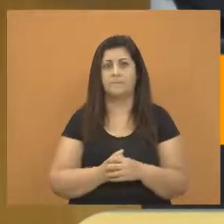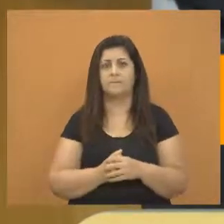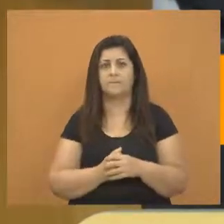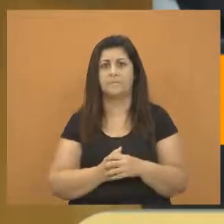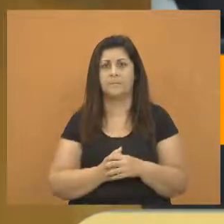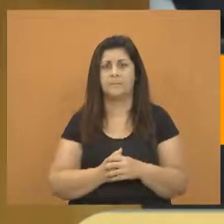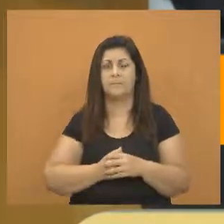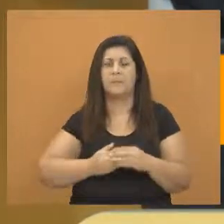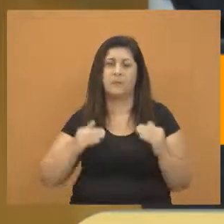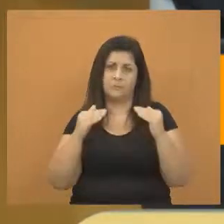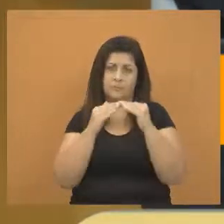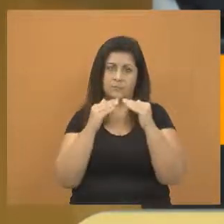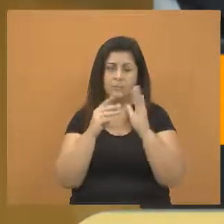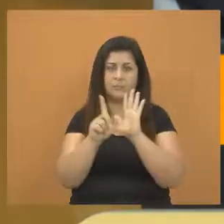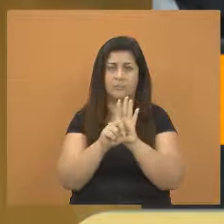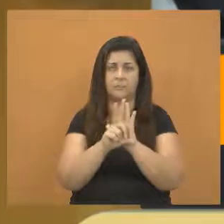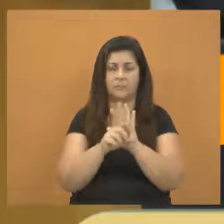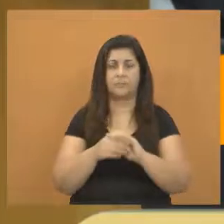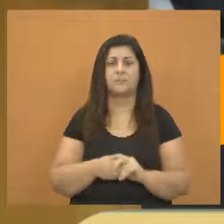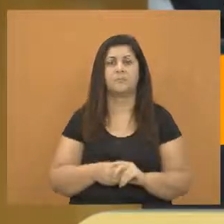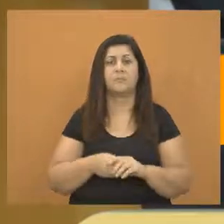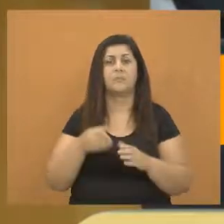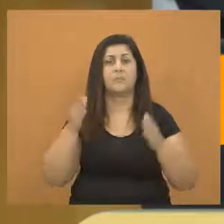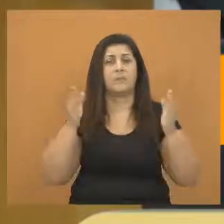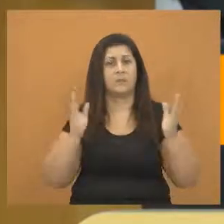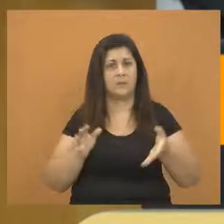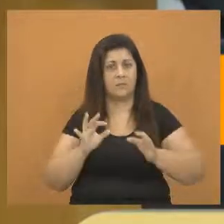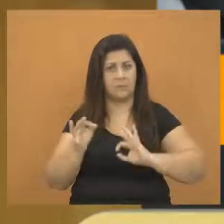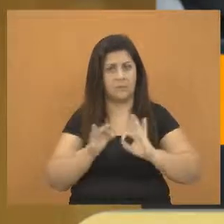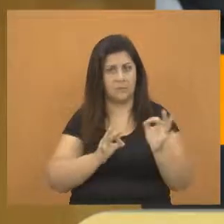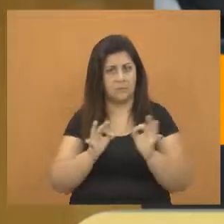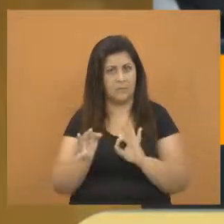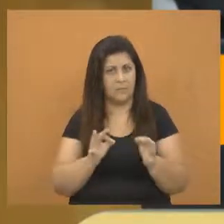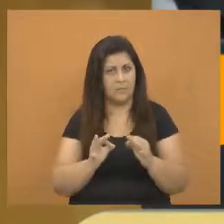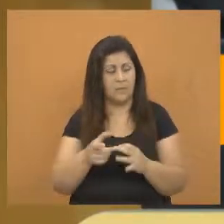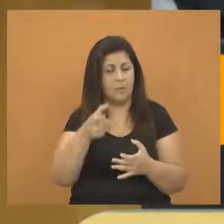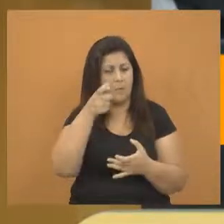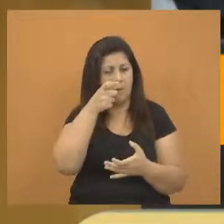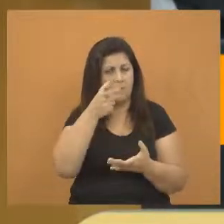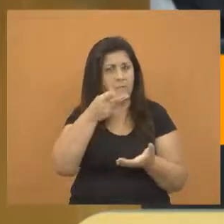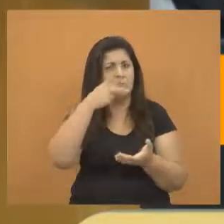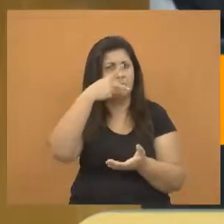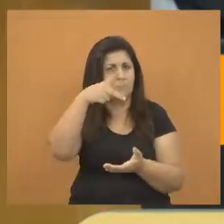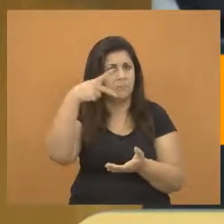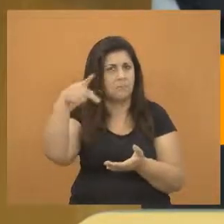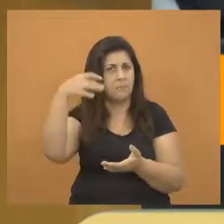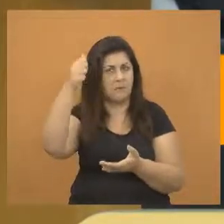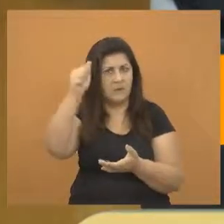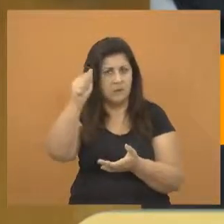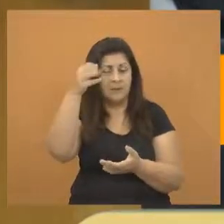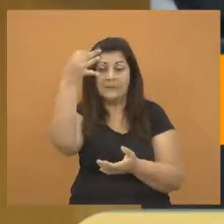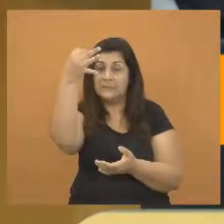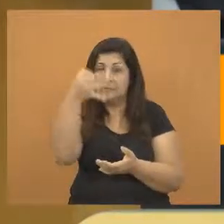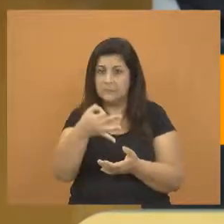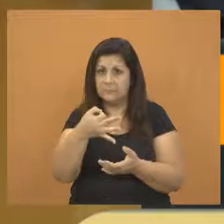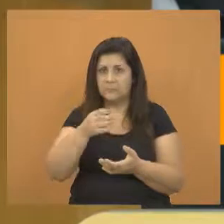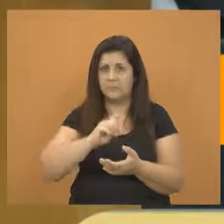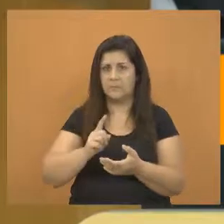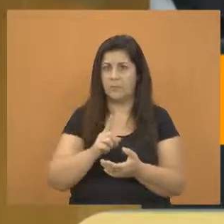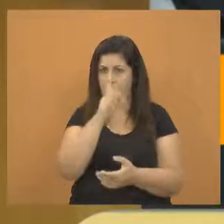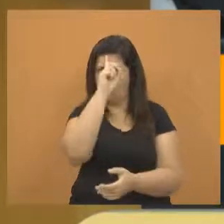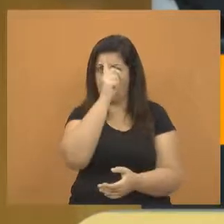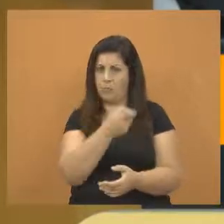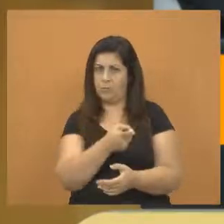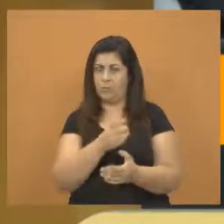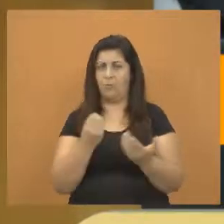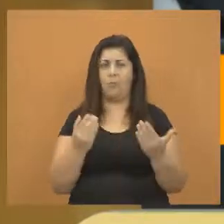dos anexos desta lei foram fixadas de modo a conferir consistência ao PPA, não se constituindo em